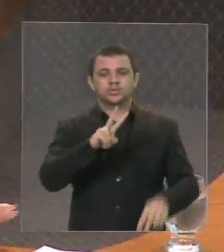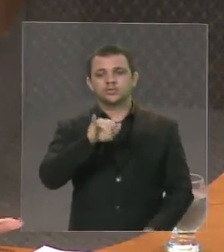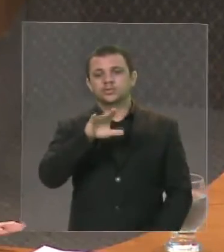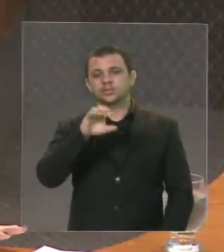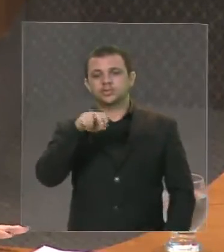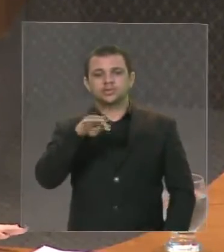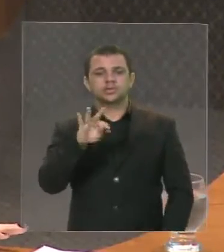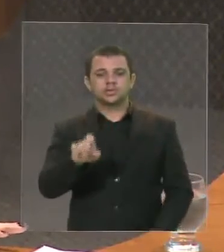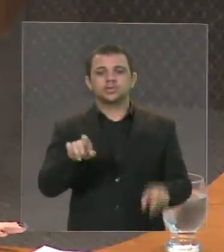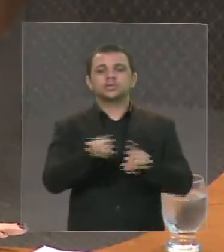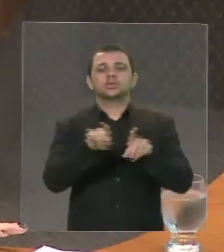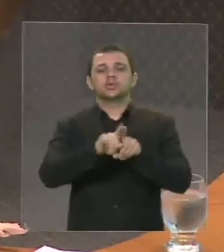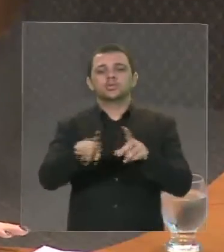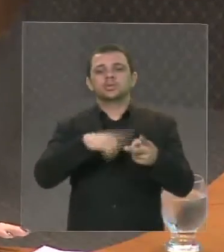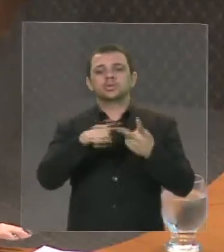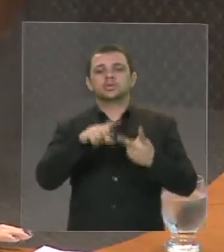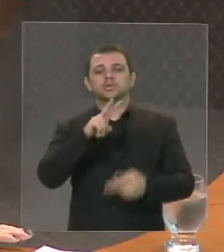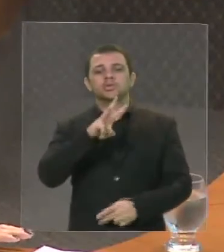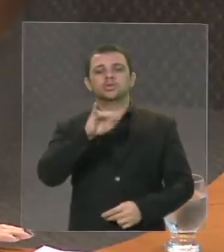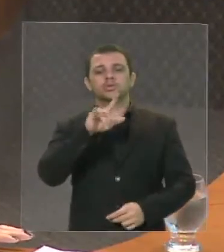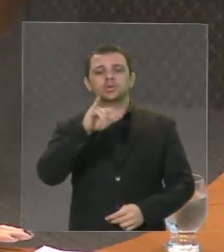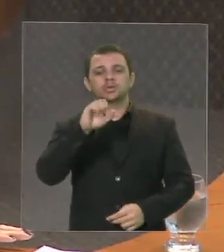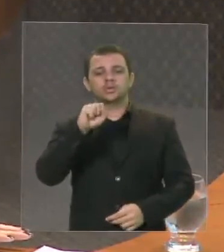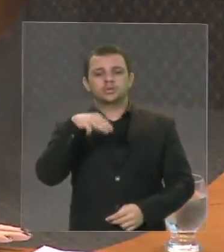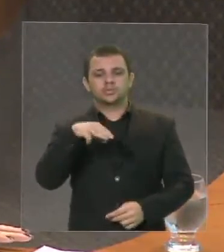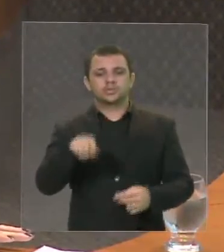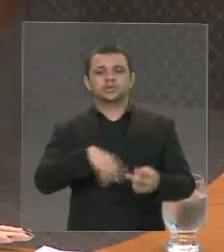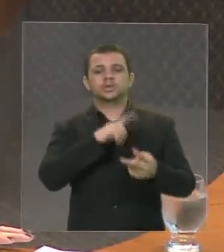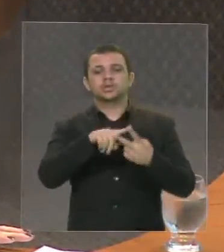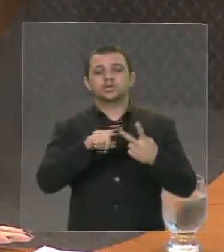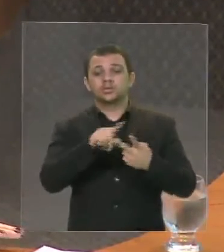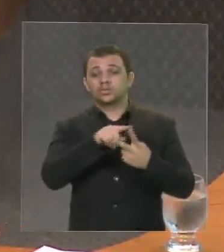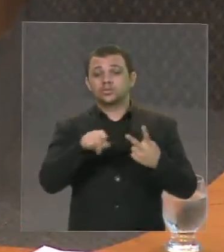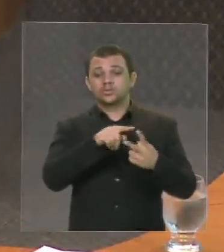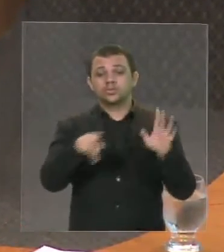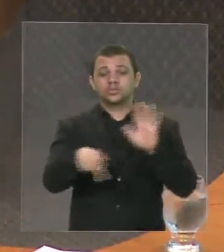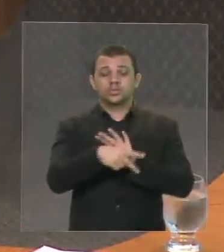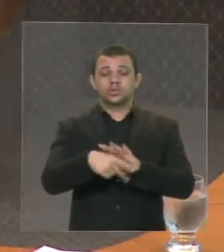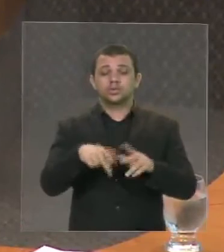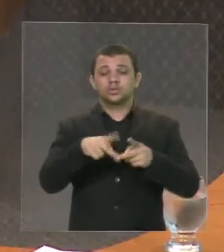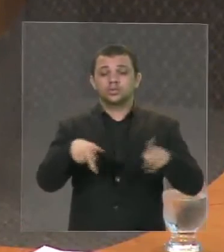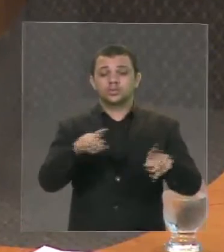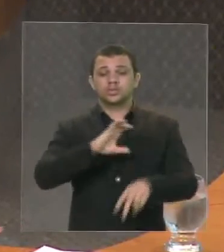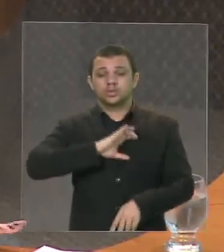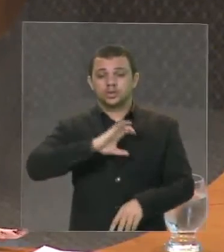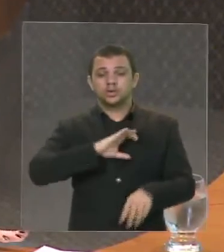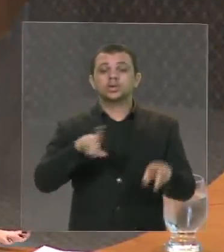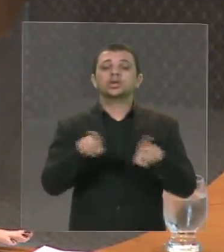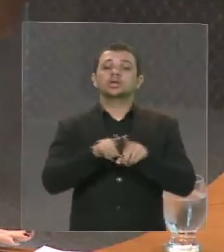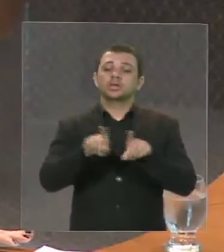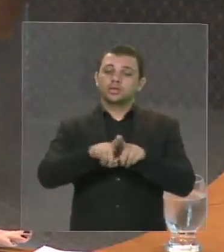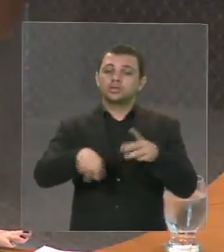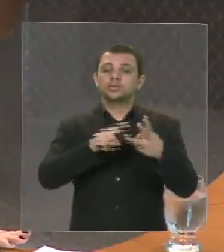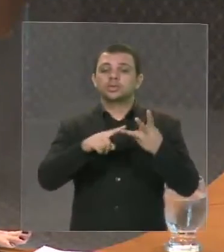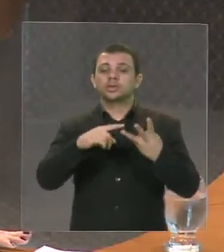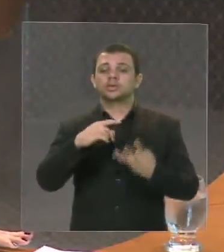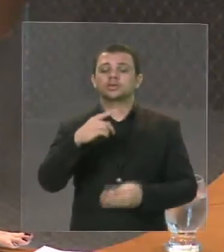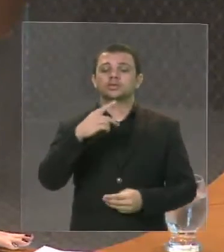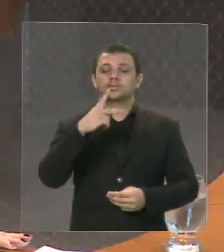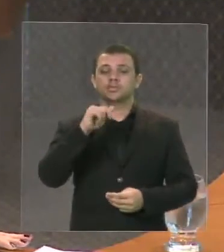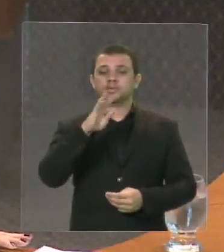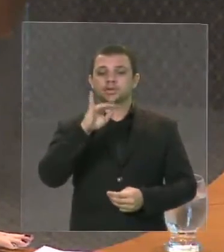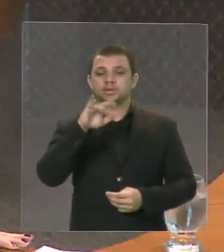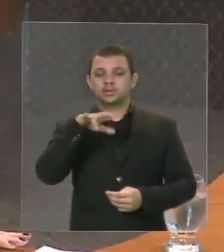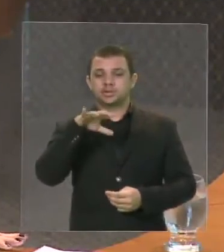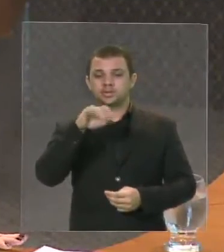de Paiva, os 2 das promotorias de Caxias e também da promotora Patrícia de Coroatá. Lembrando aqui que eu dei entrada no